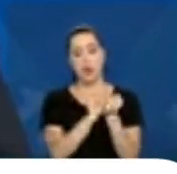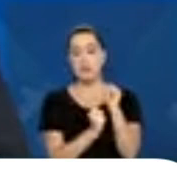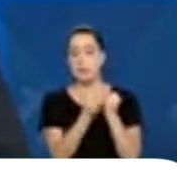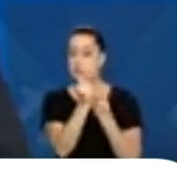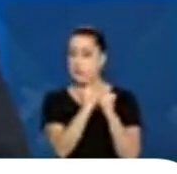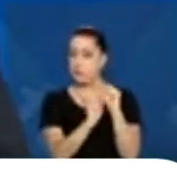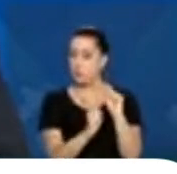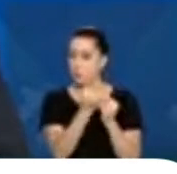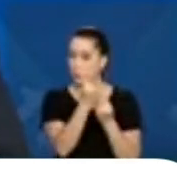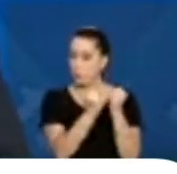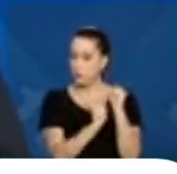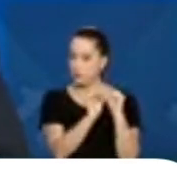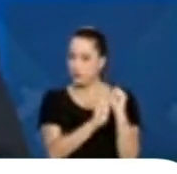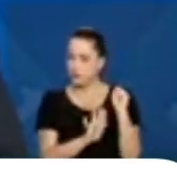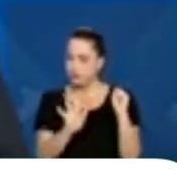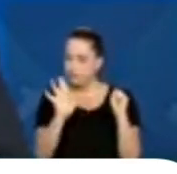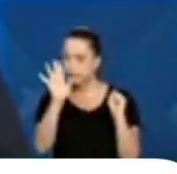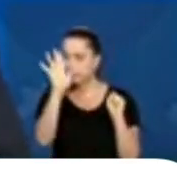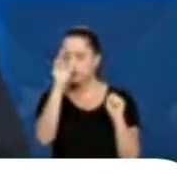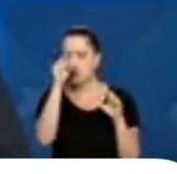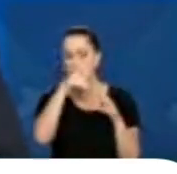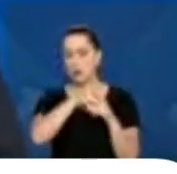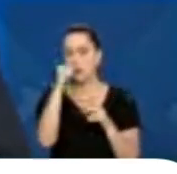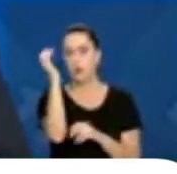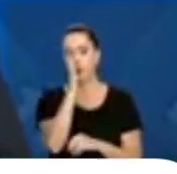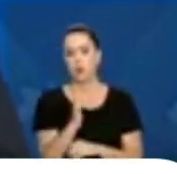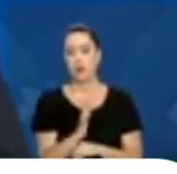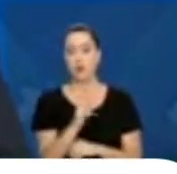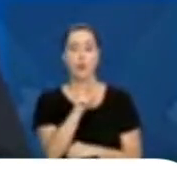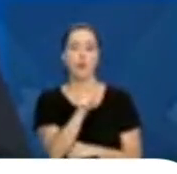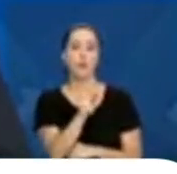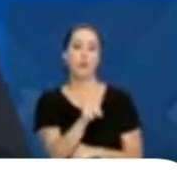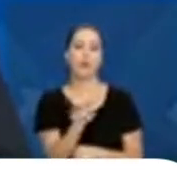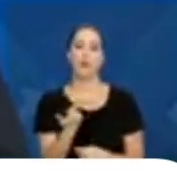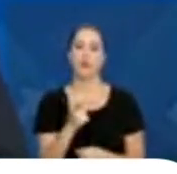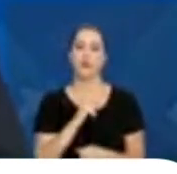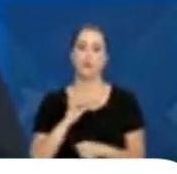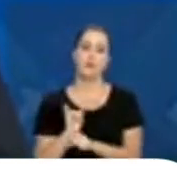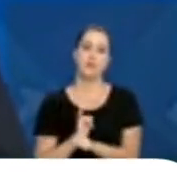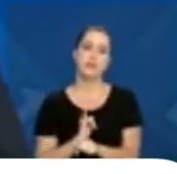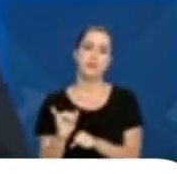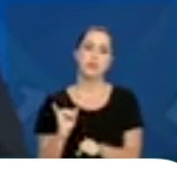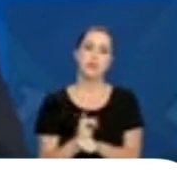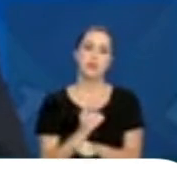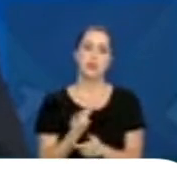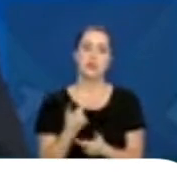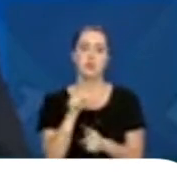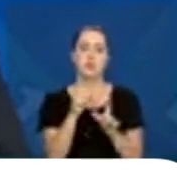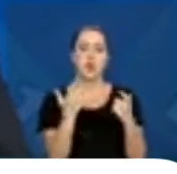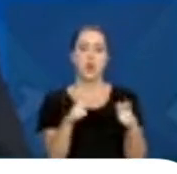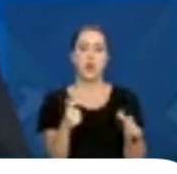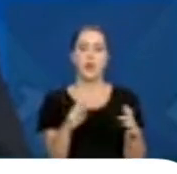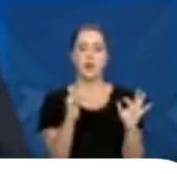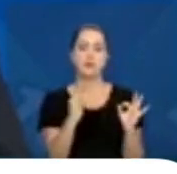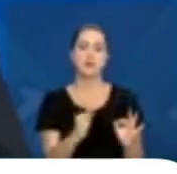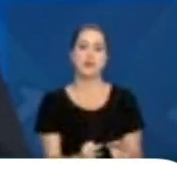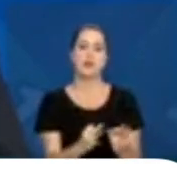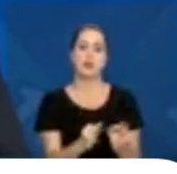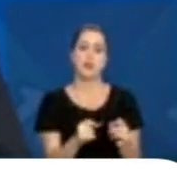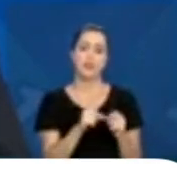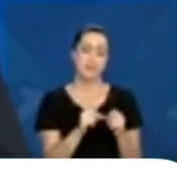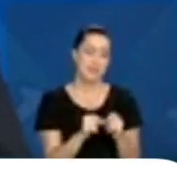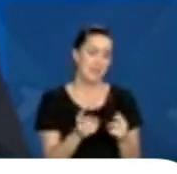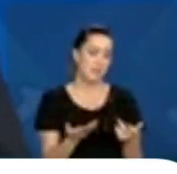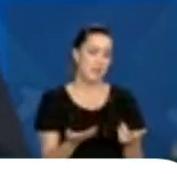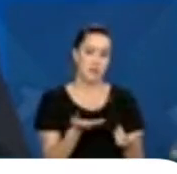as fábricas nacionais, elas nunca tiveram estrutura mobiliada para produzir